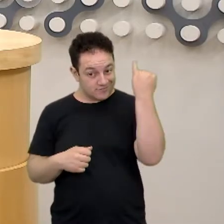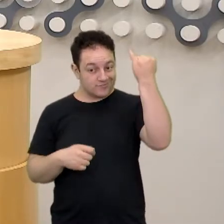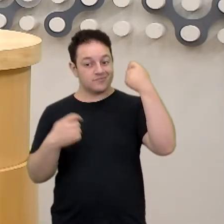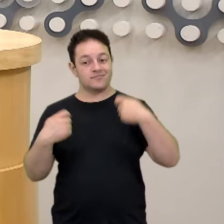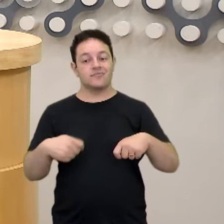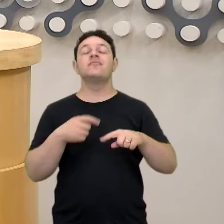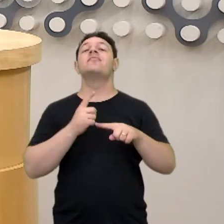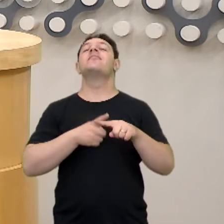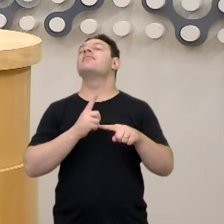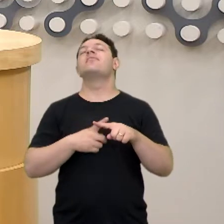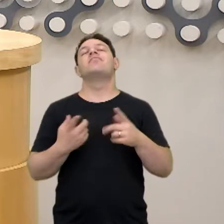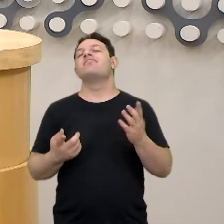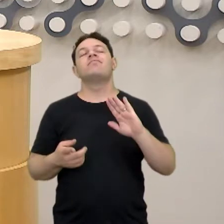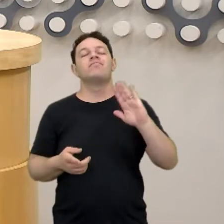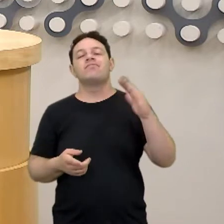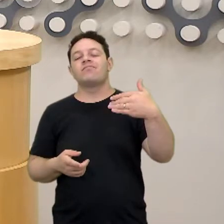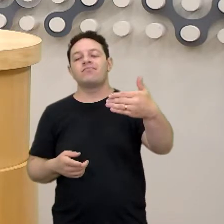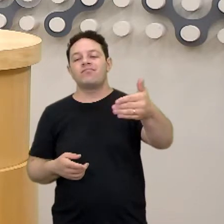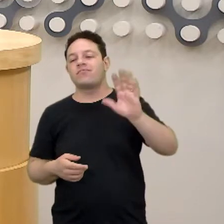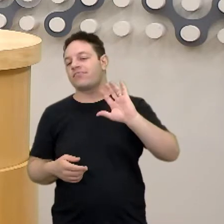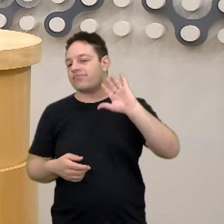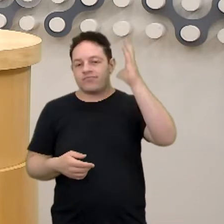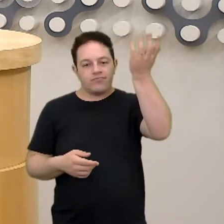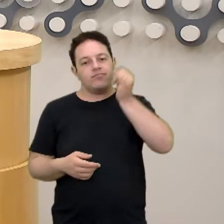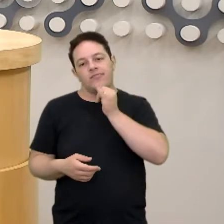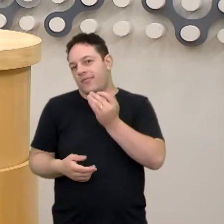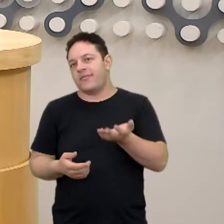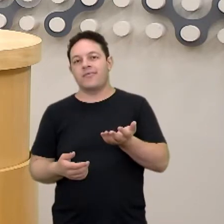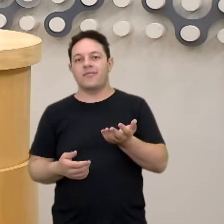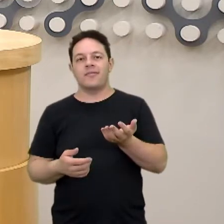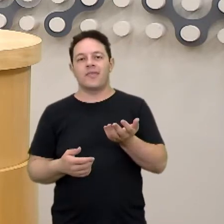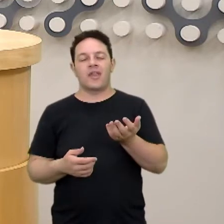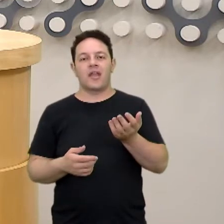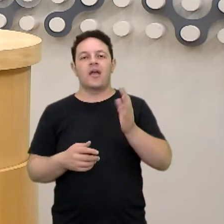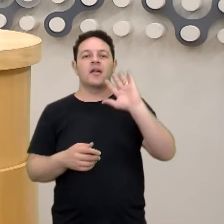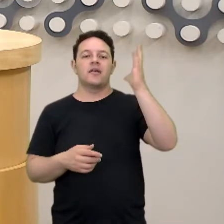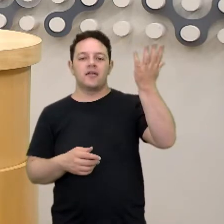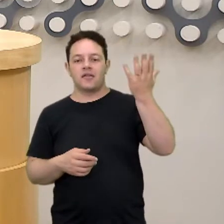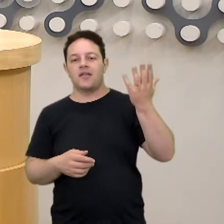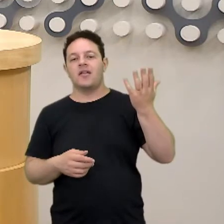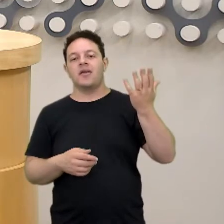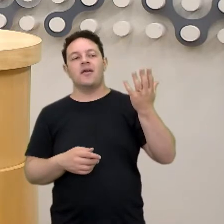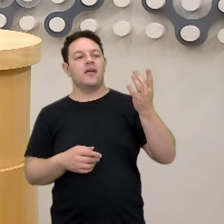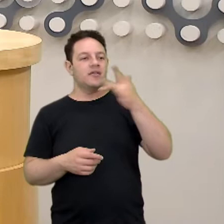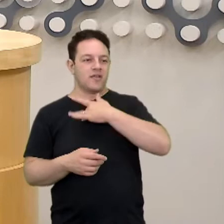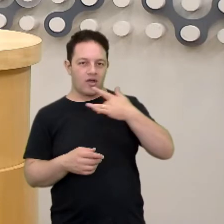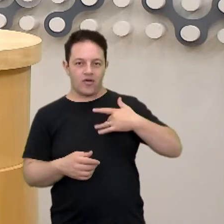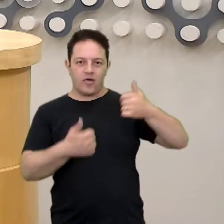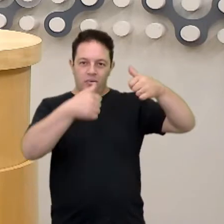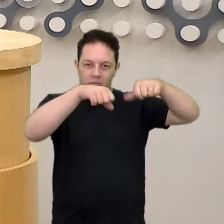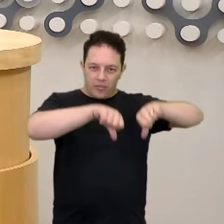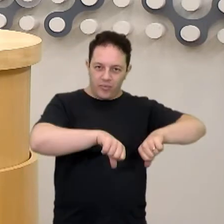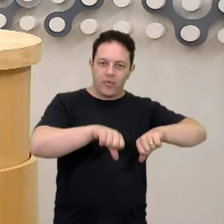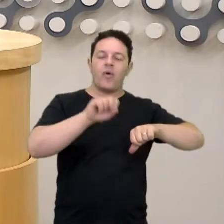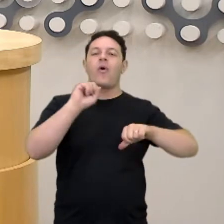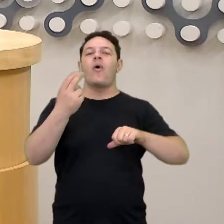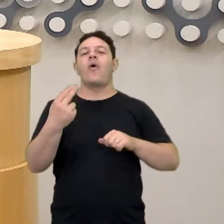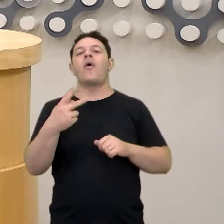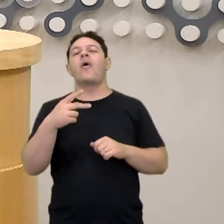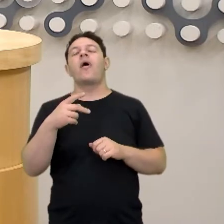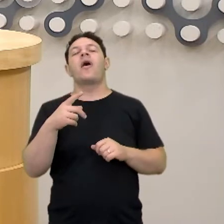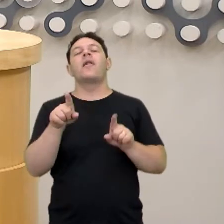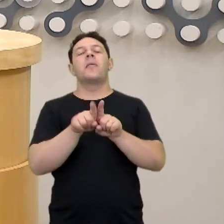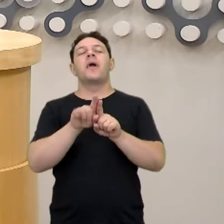né? Porque se tiver aí, né, uma questão aí de uma negatividade, tanto na saúde como na previdência, a tendência é